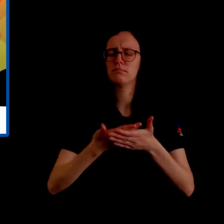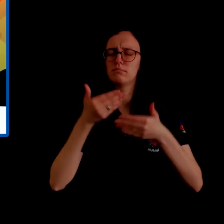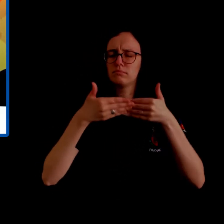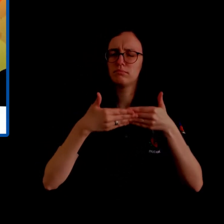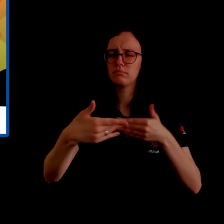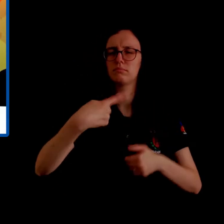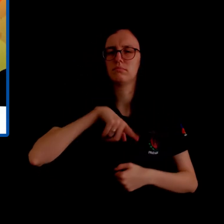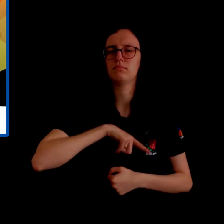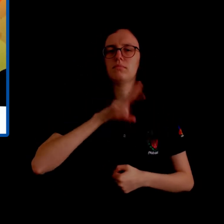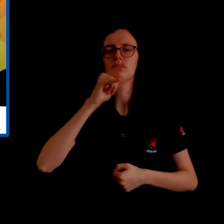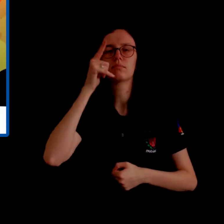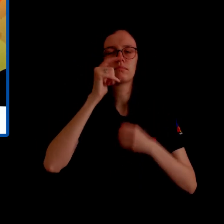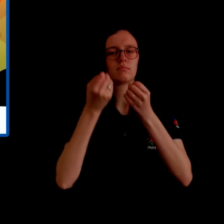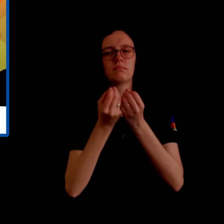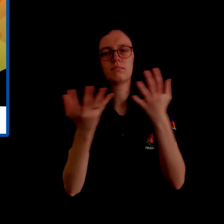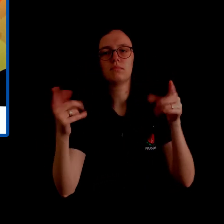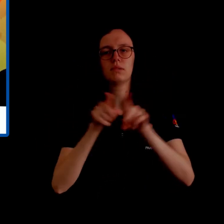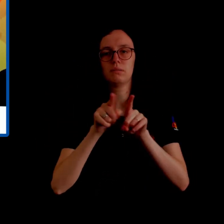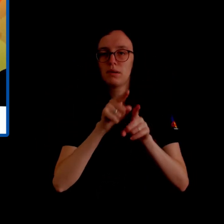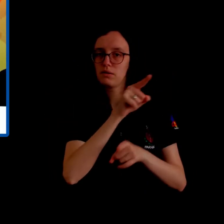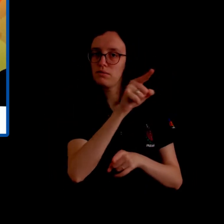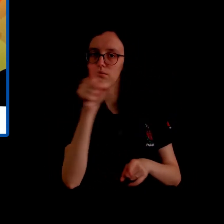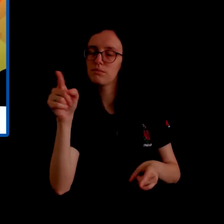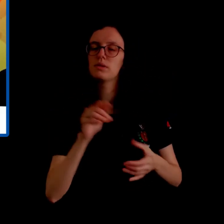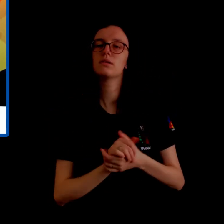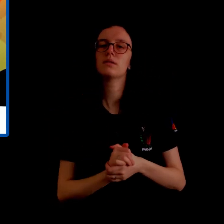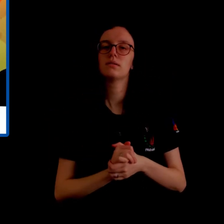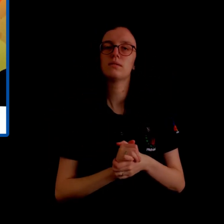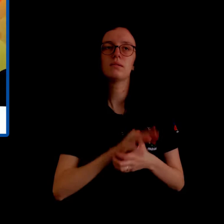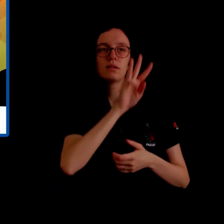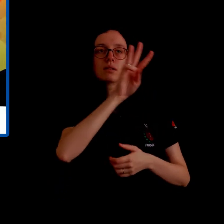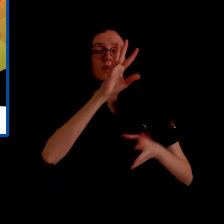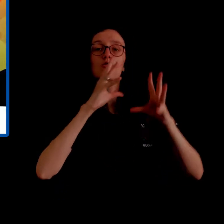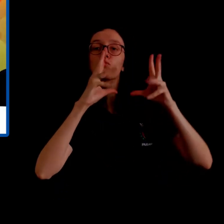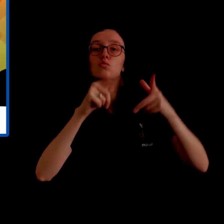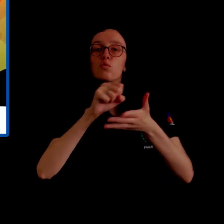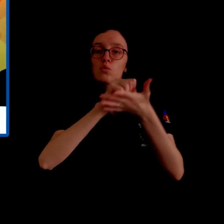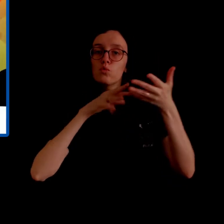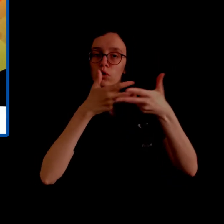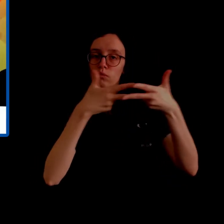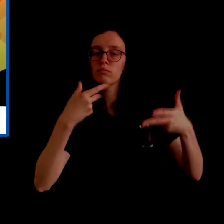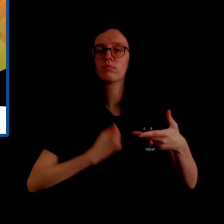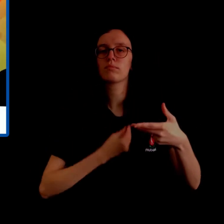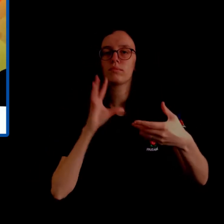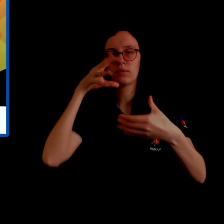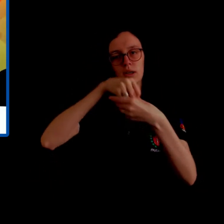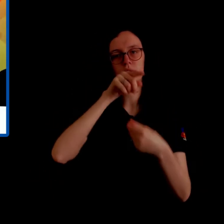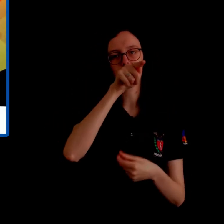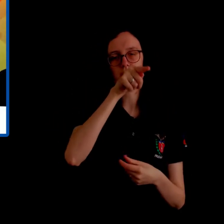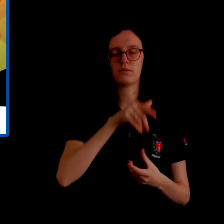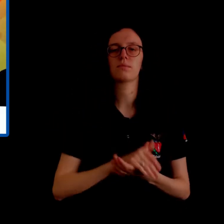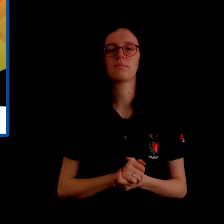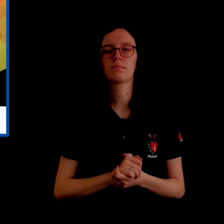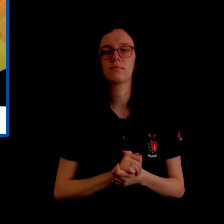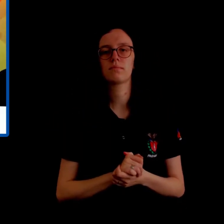vamos disponibilizar esse site também para vocês, onde todas as atividades estarão lá nesse site. Então, depende se apagou alguma